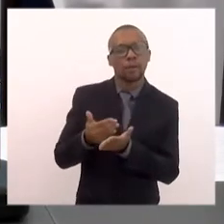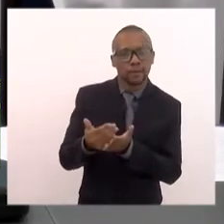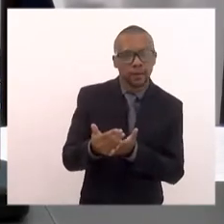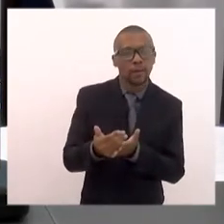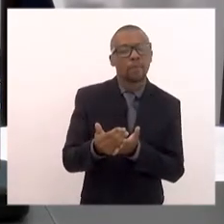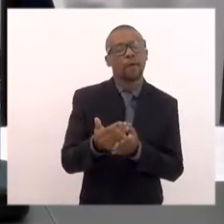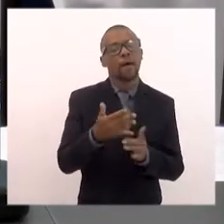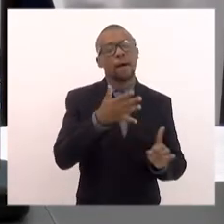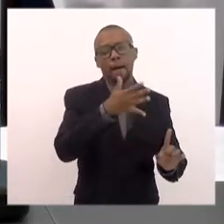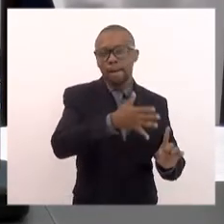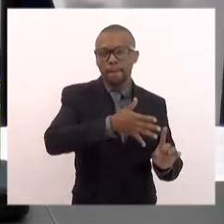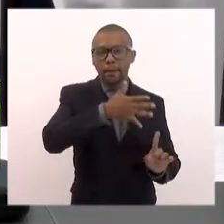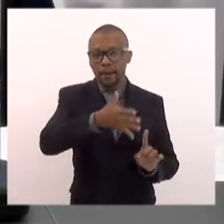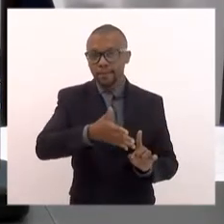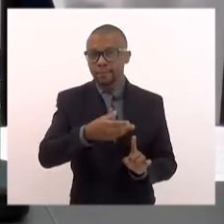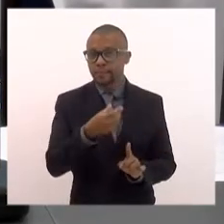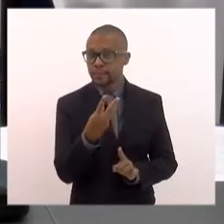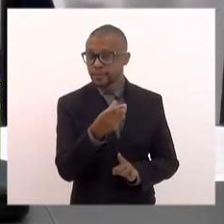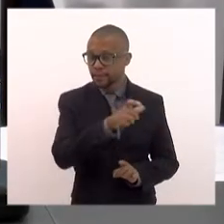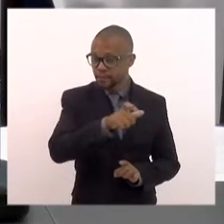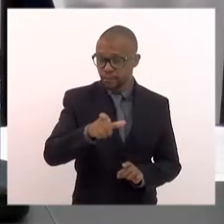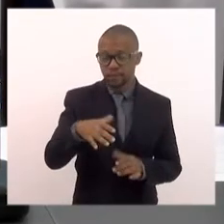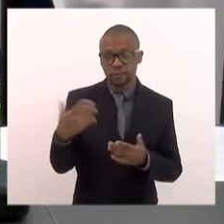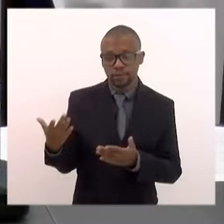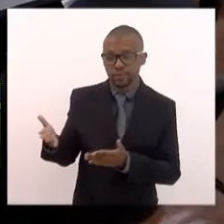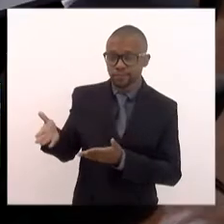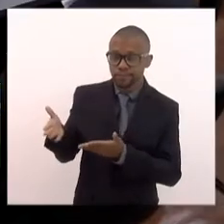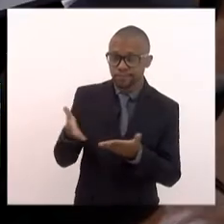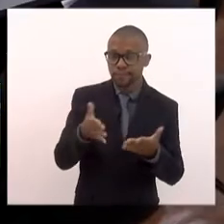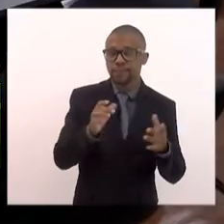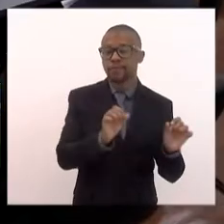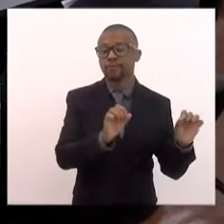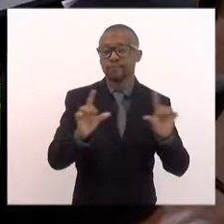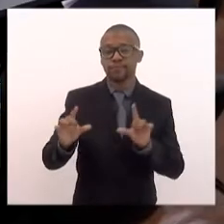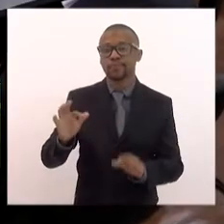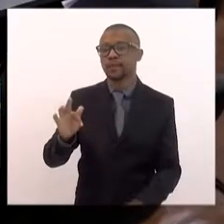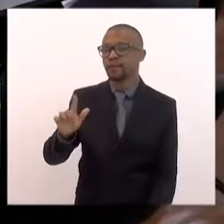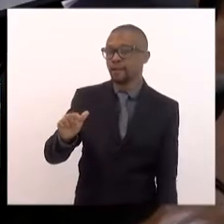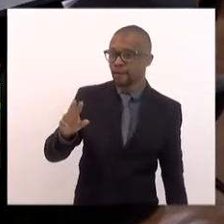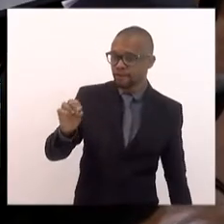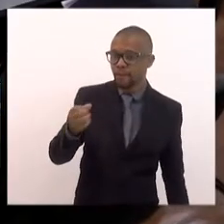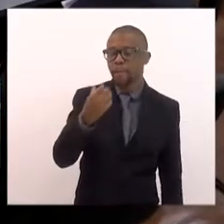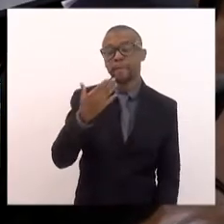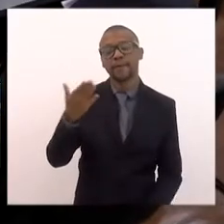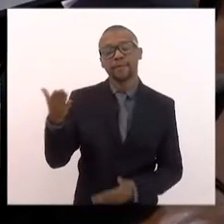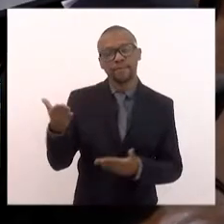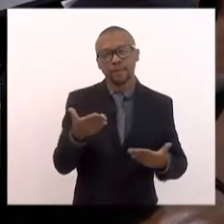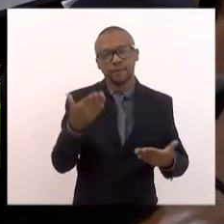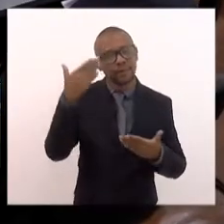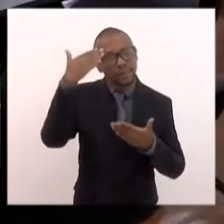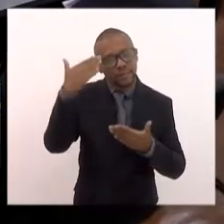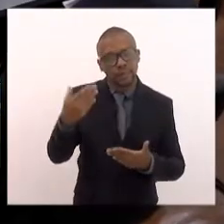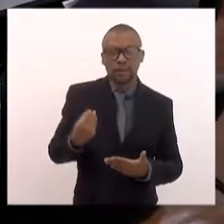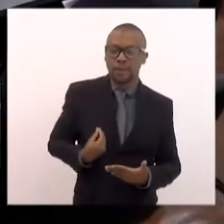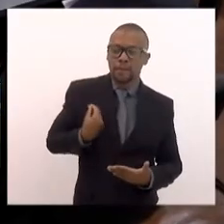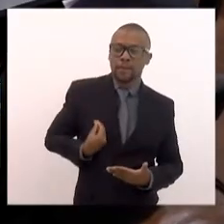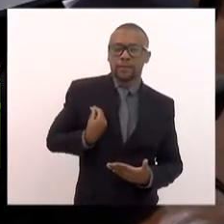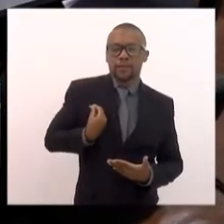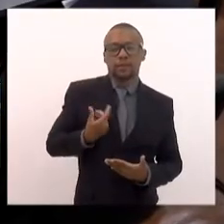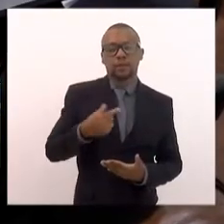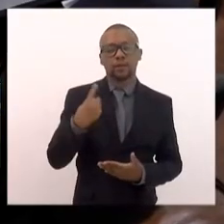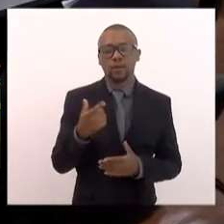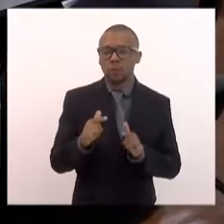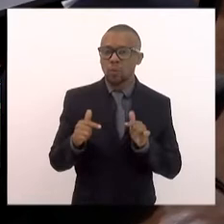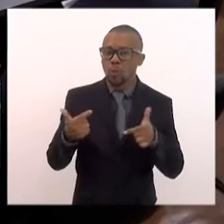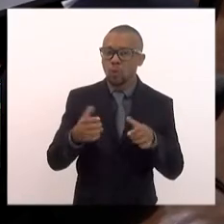3, 4 primeiras intervenções. Então, deputado Flávio Serafini, por favor, seja bem-vindo, agradeço aí a sua participação constante na nossa frente parlamentar.